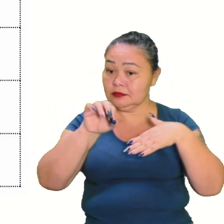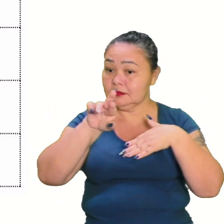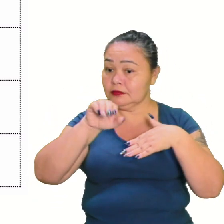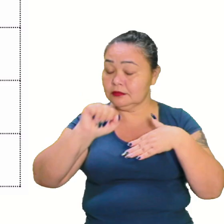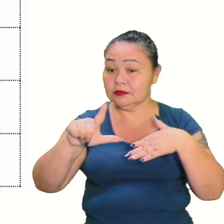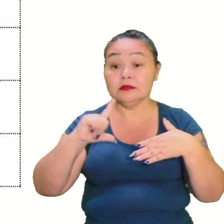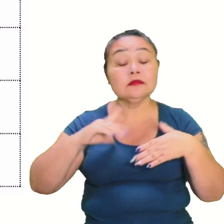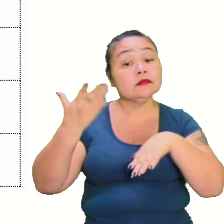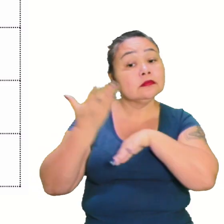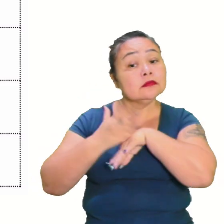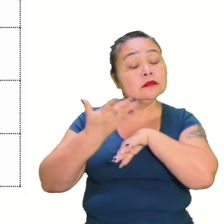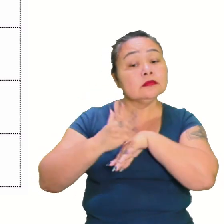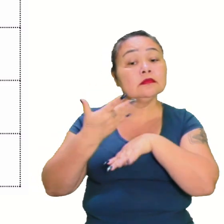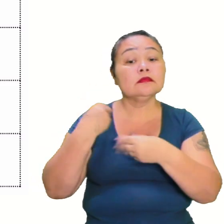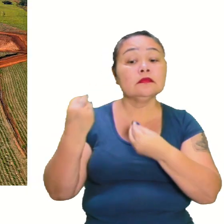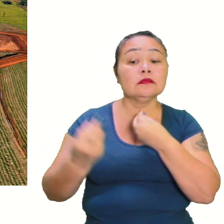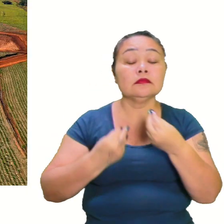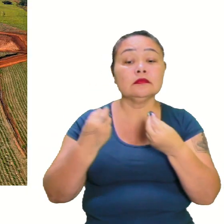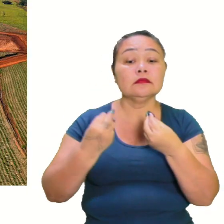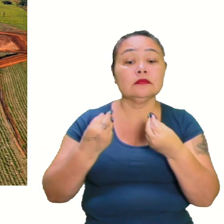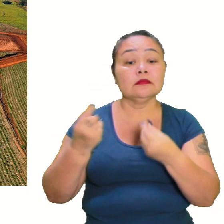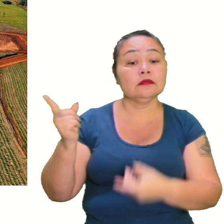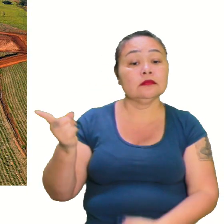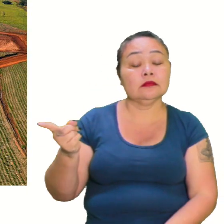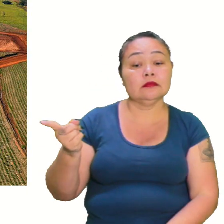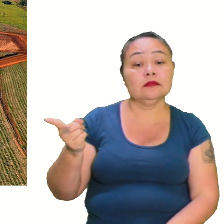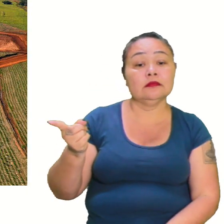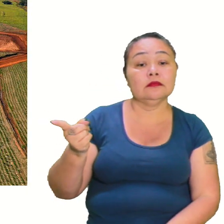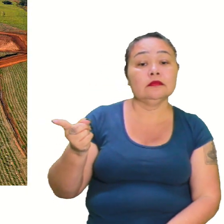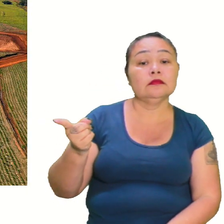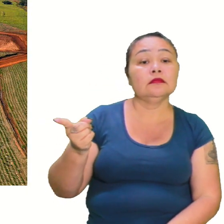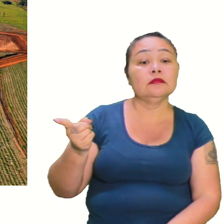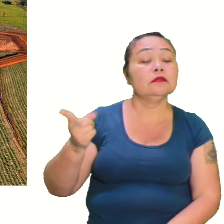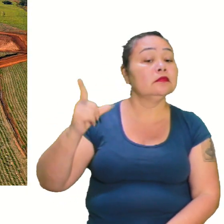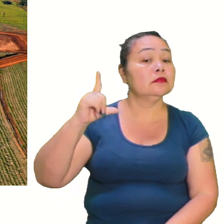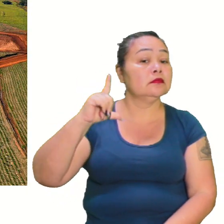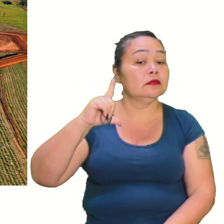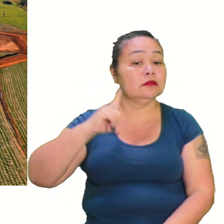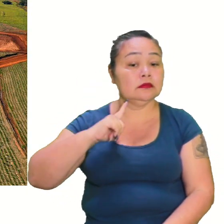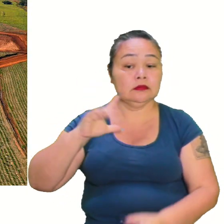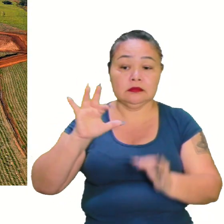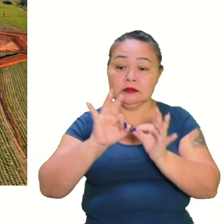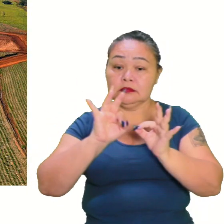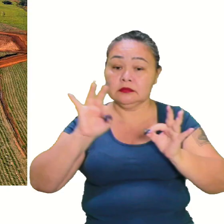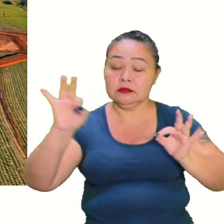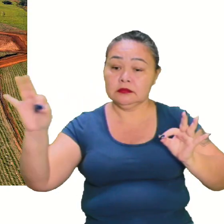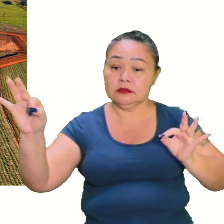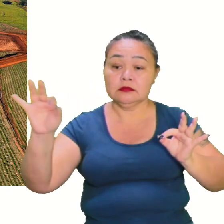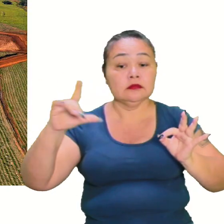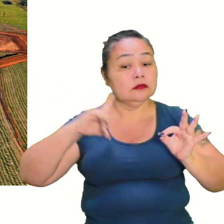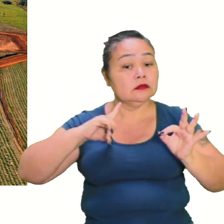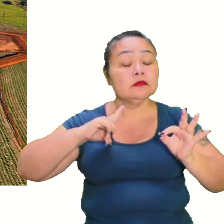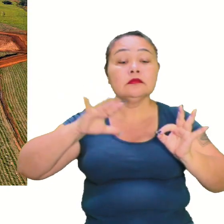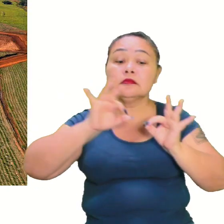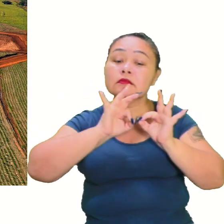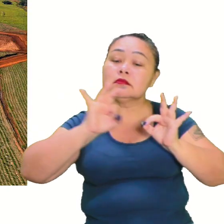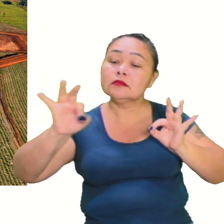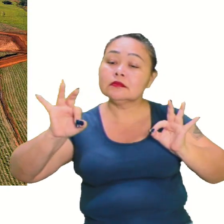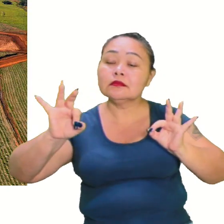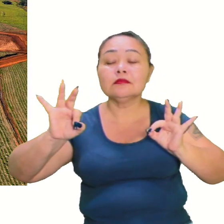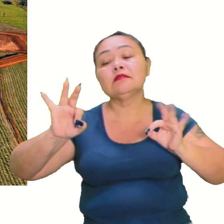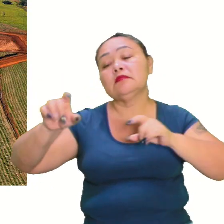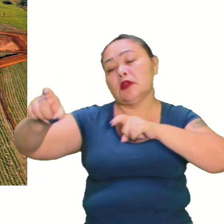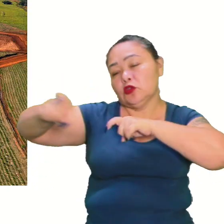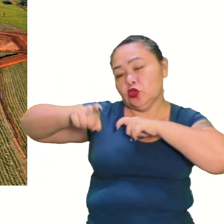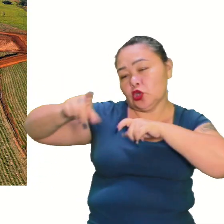quero ver na prática. Na prática, como é que é isso? Olha só aqui na prática, aqui, ó. Temos aqui um loteamento, de repente você resolveu lotear a